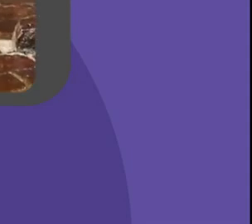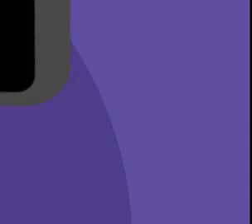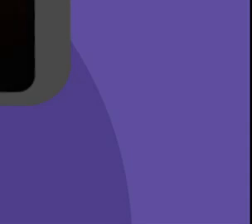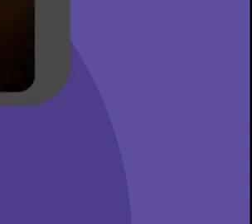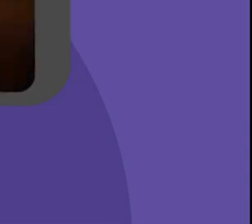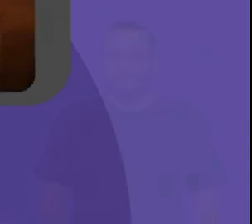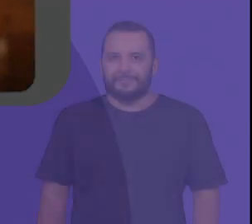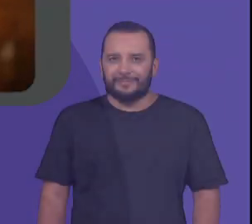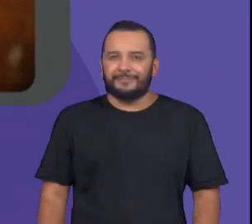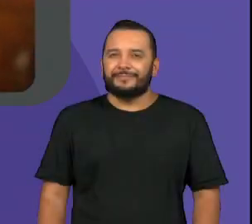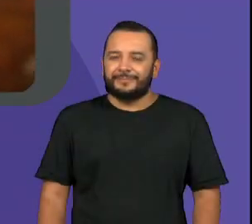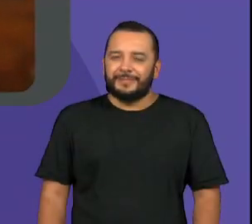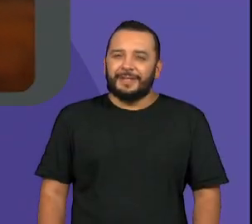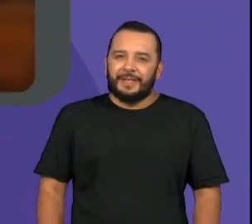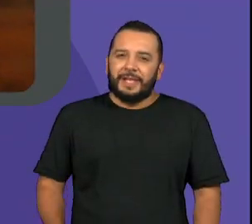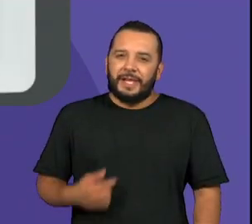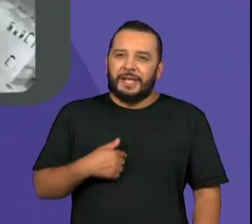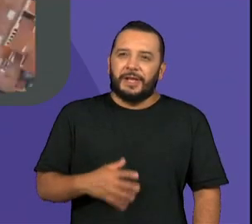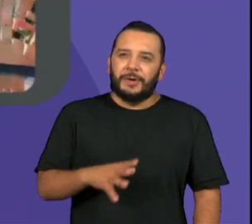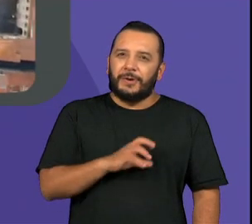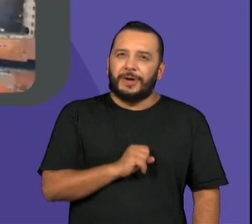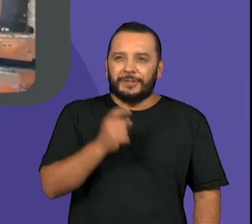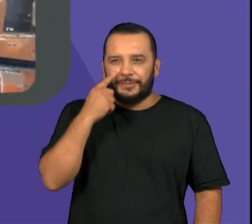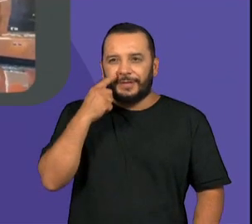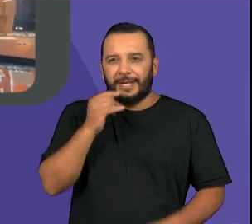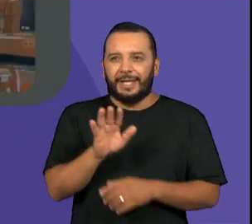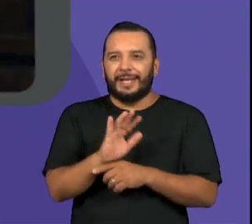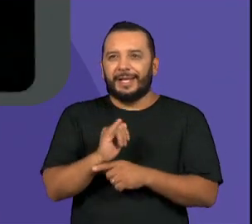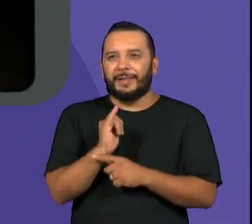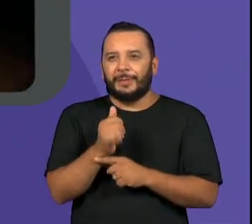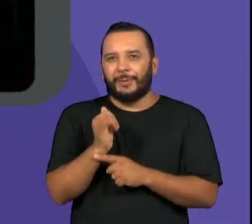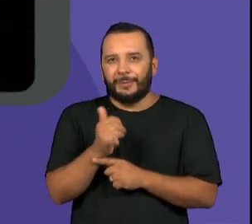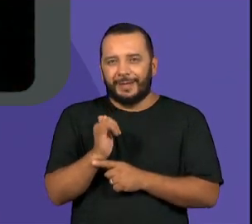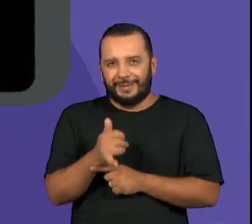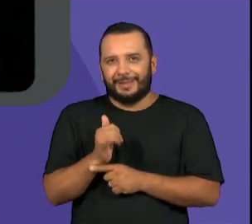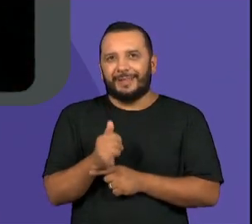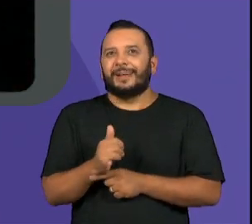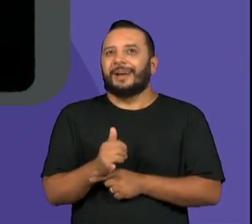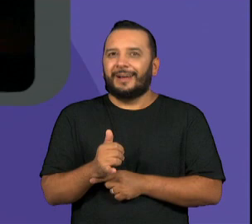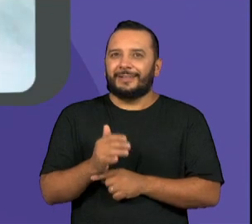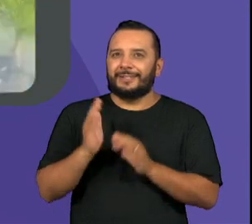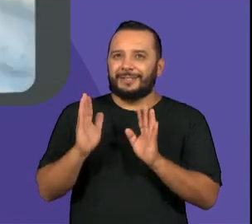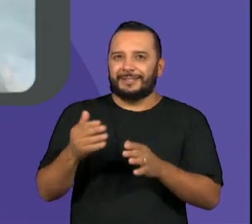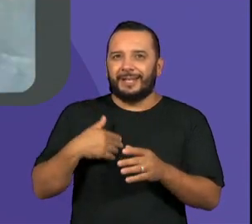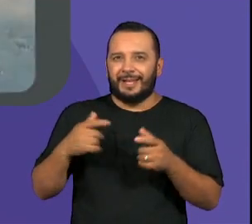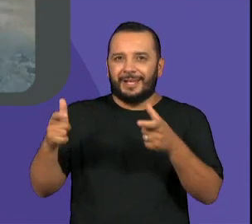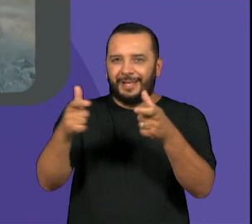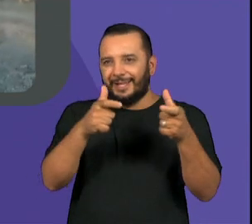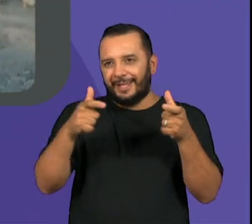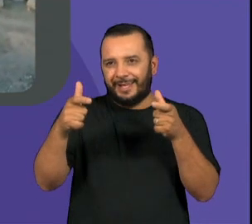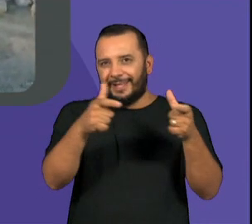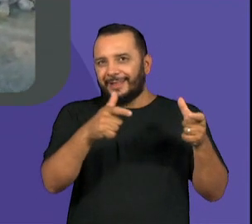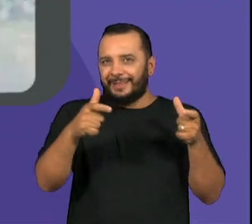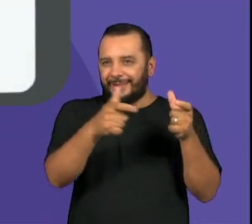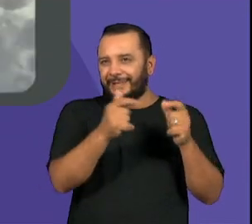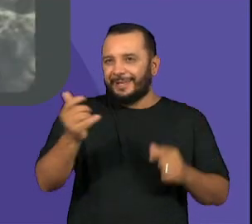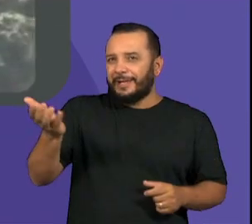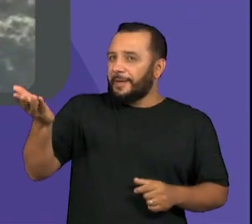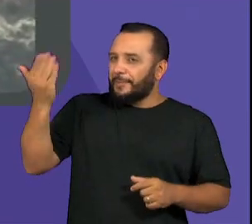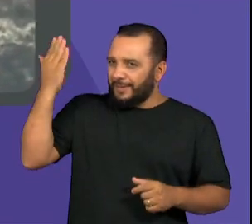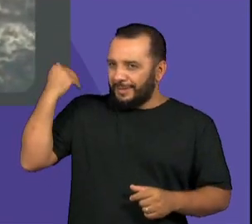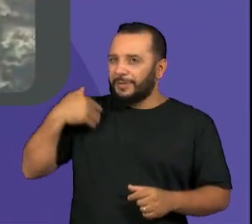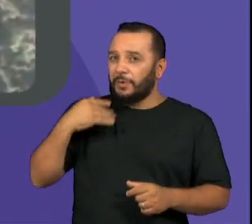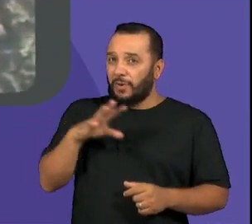Eu acho que eu sou nerd, porque eu gosto de ver documentário, alienígenas do passado, adoro essas coisas. Esse símbolo